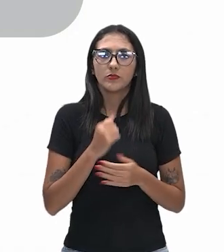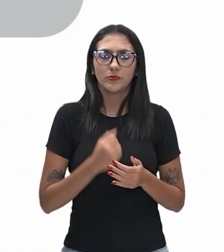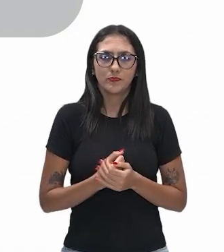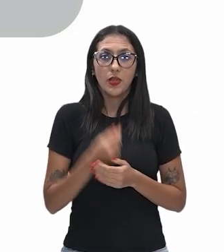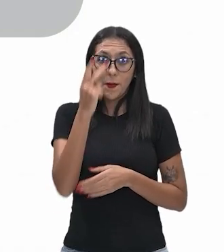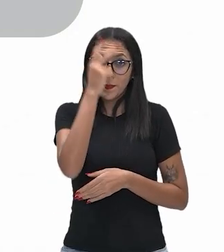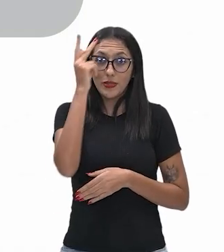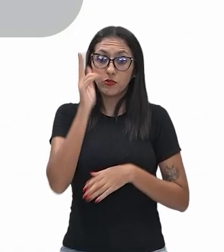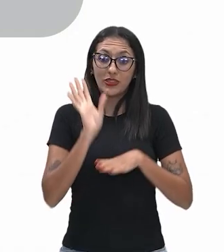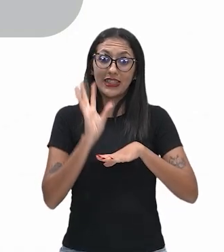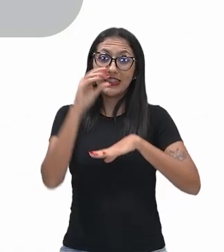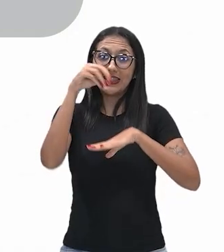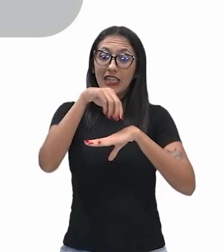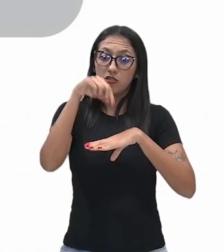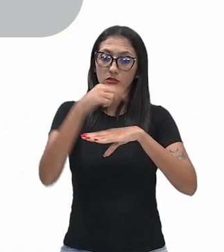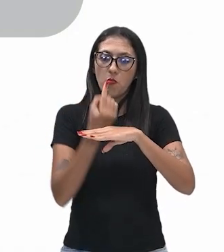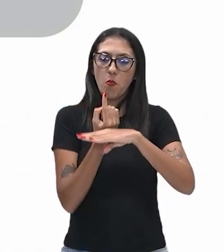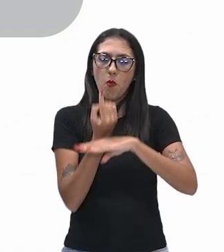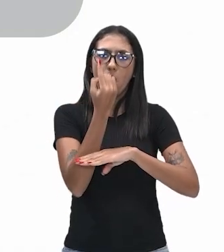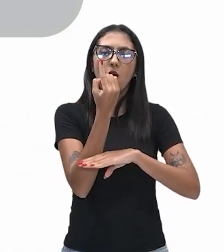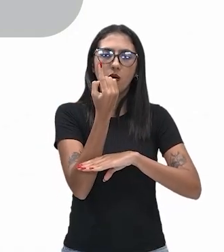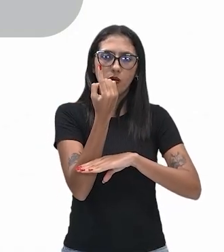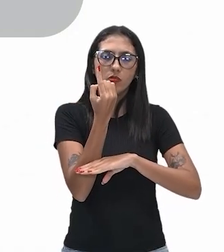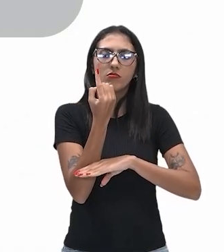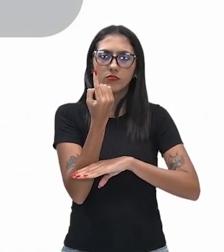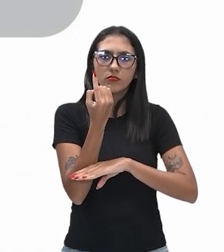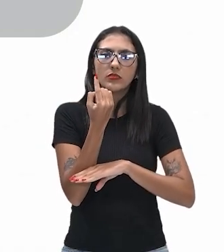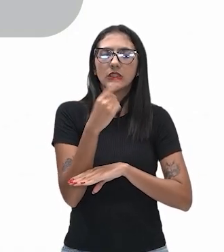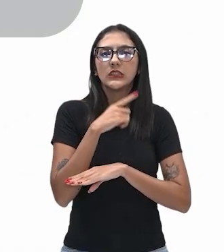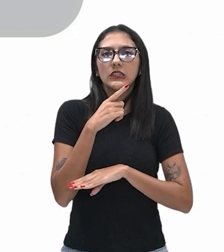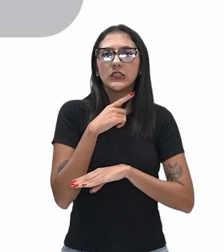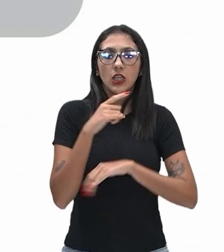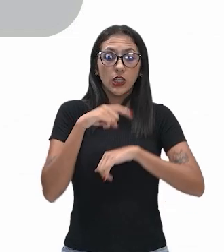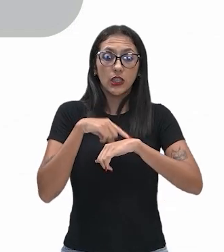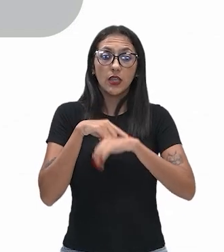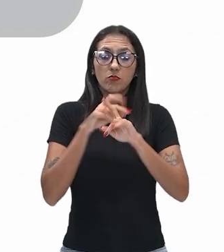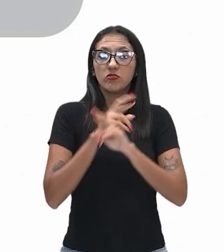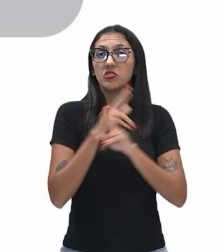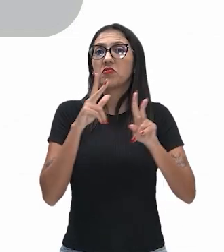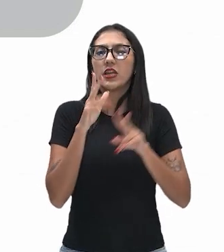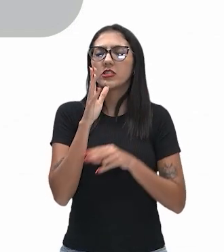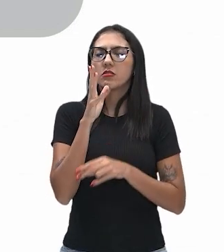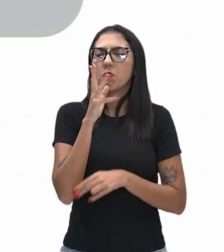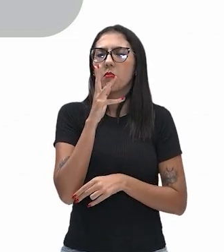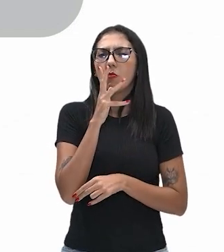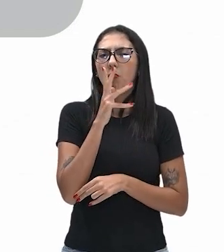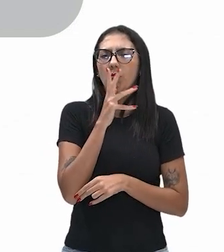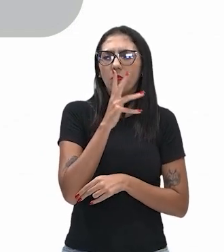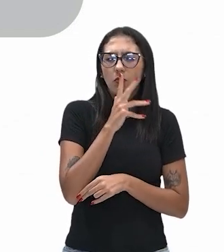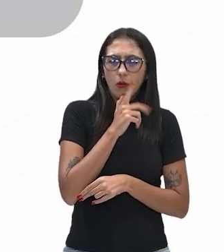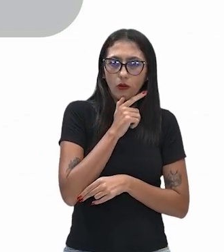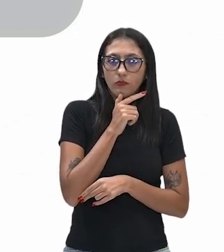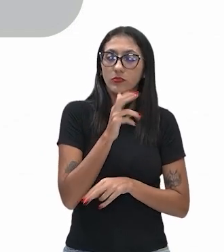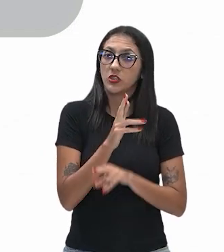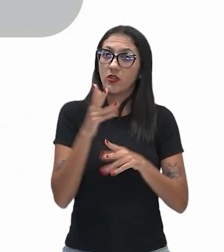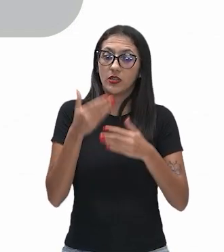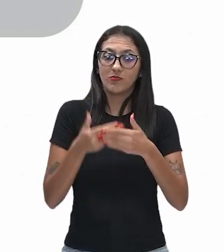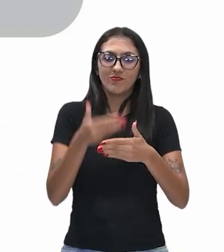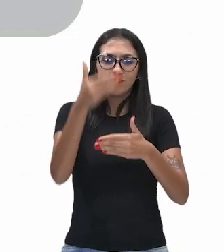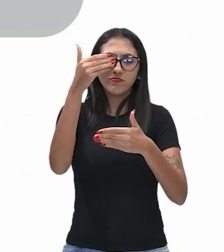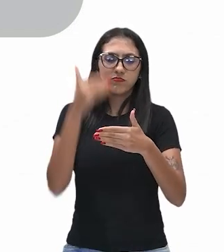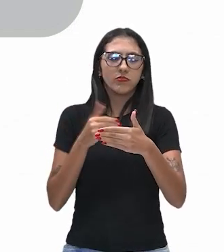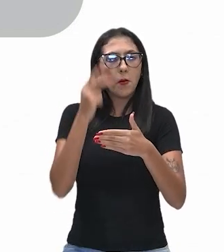o tempo passa bem mais devagar do que para uma pessoa que está aqui fora numa